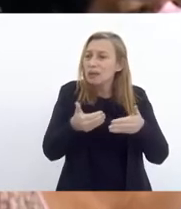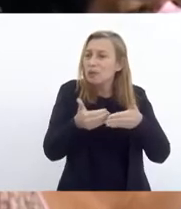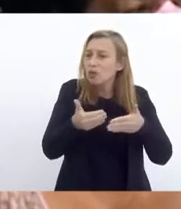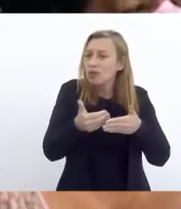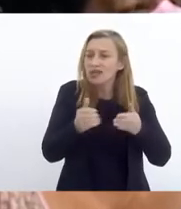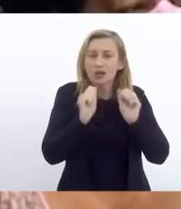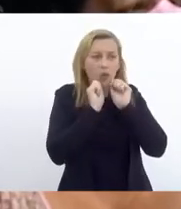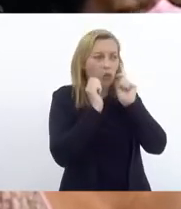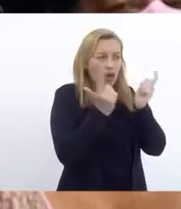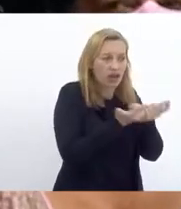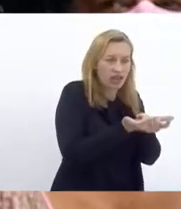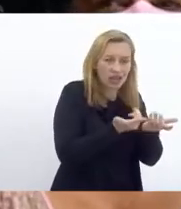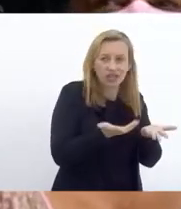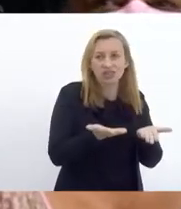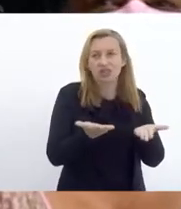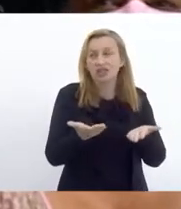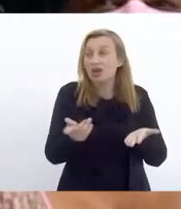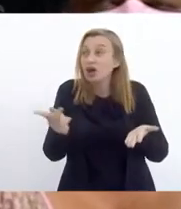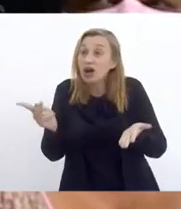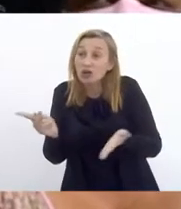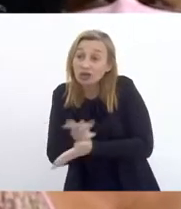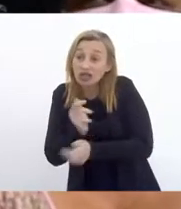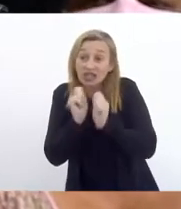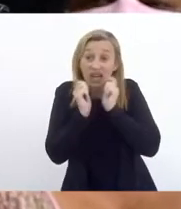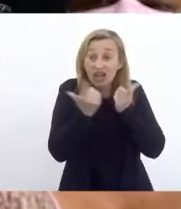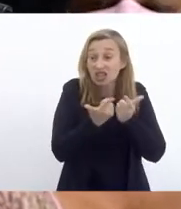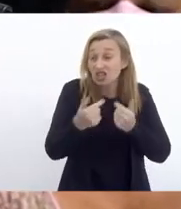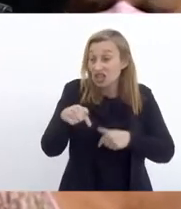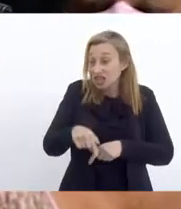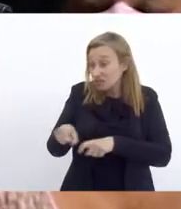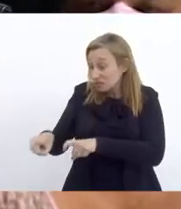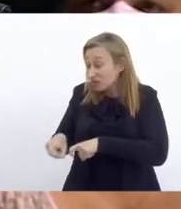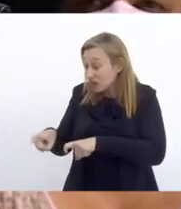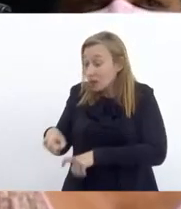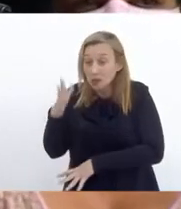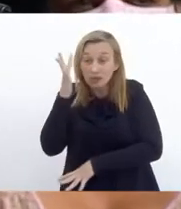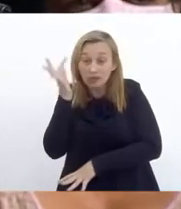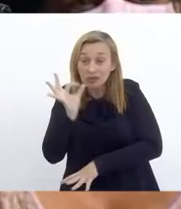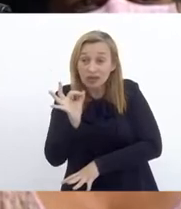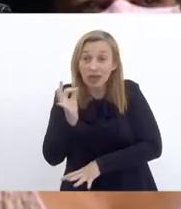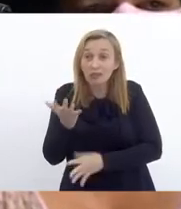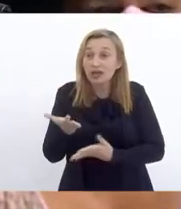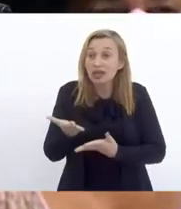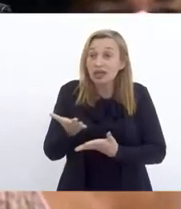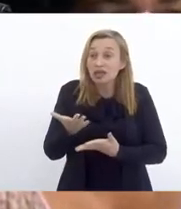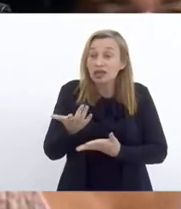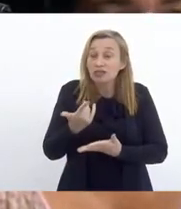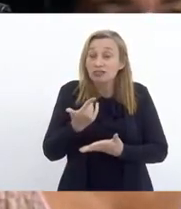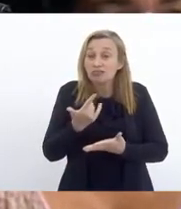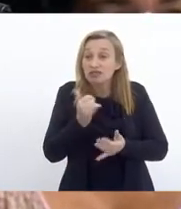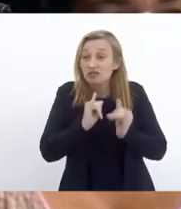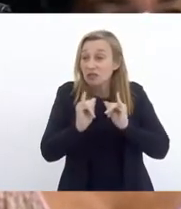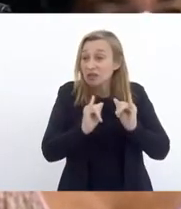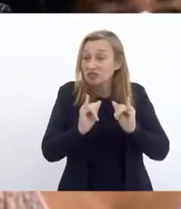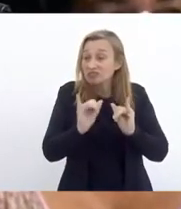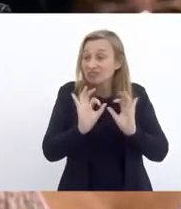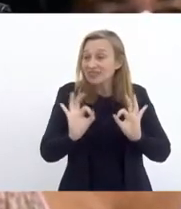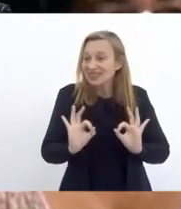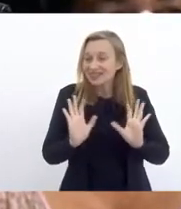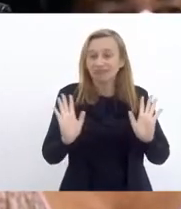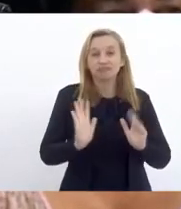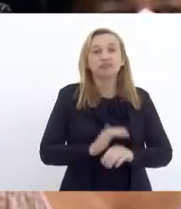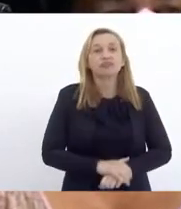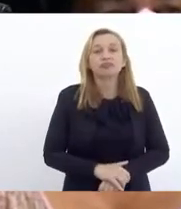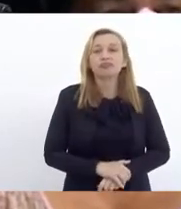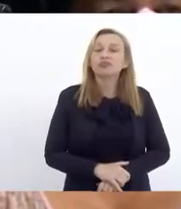com a LERJ. Muitas coisas acontecem na LERJ que a gente aqui do interior não consegue ter essas informações.